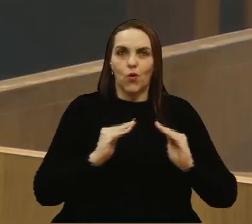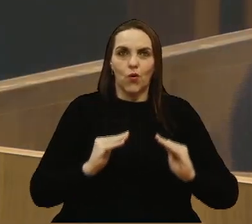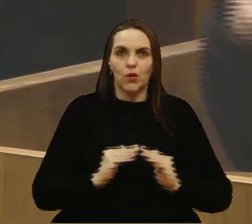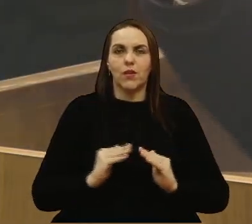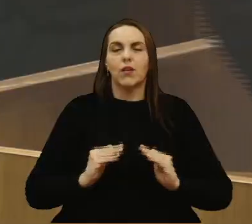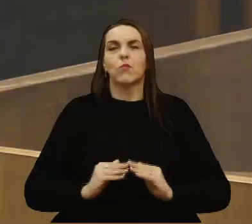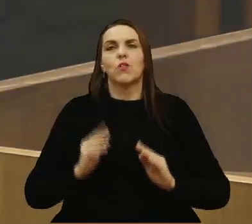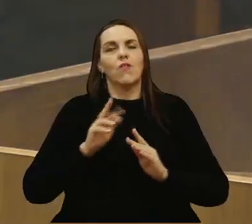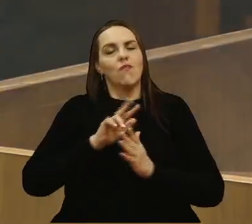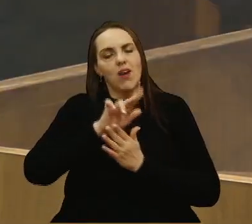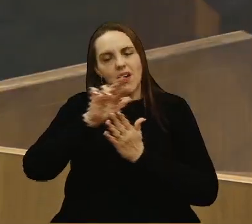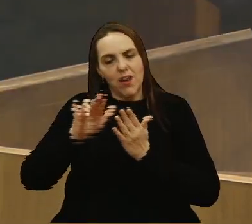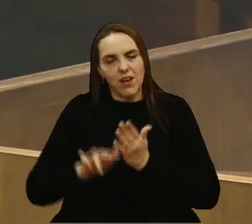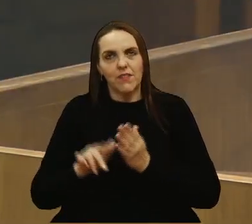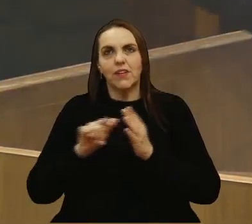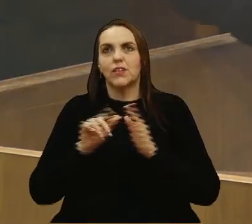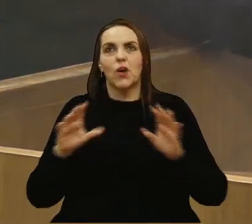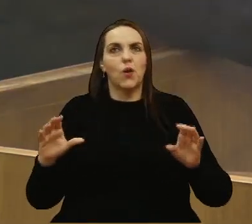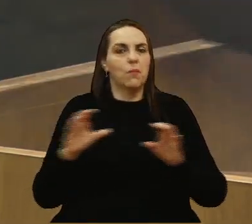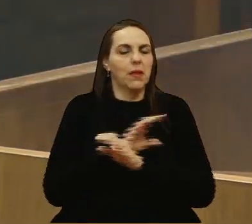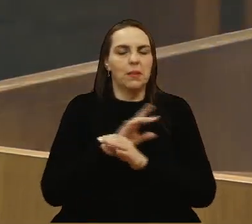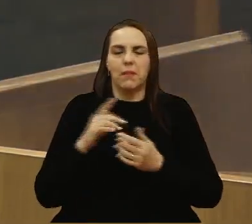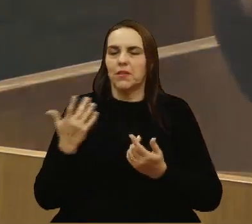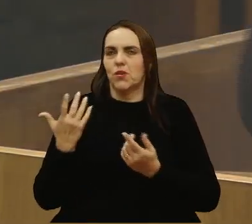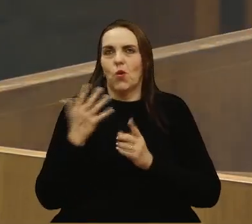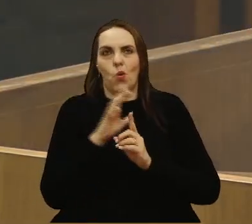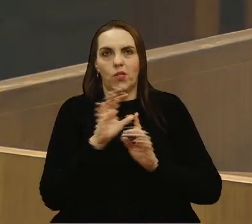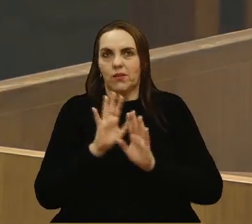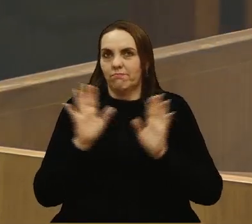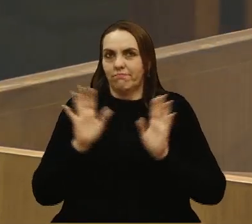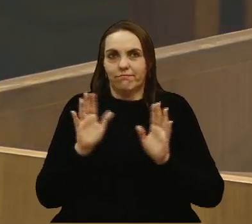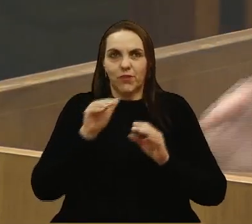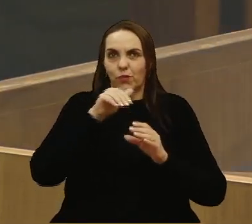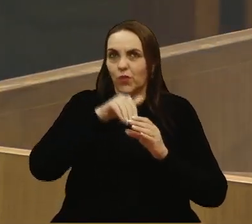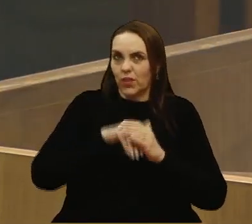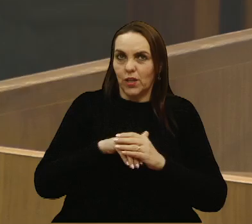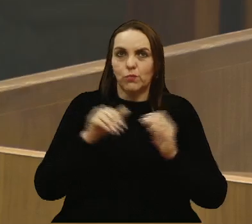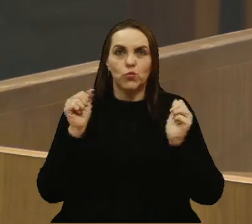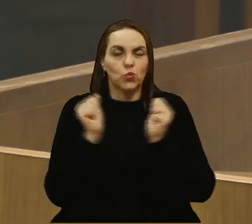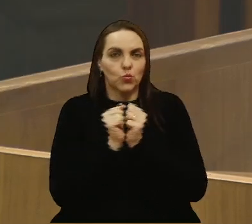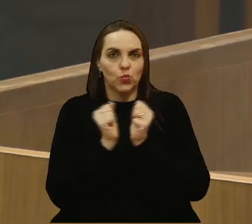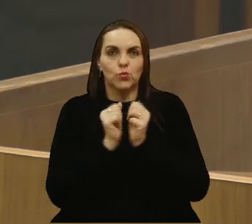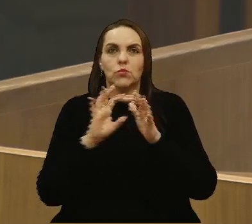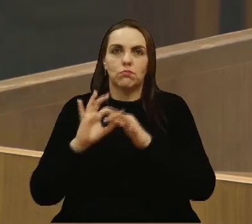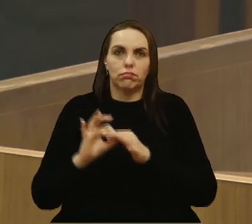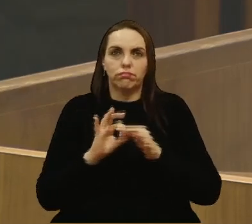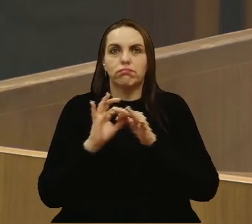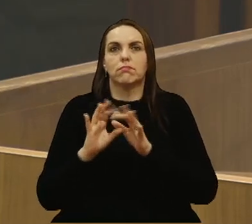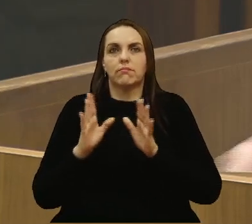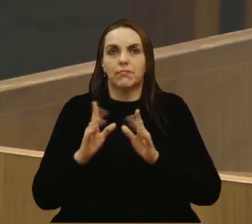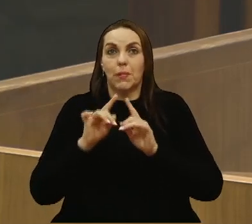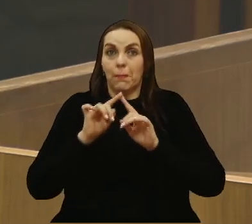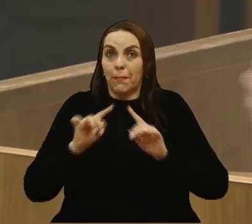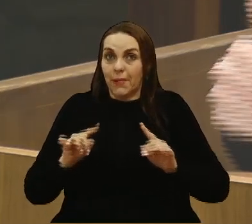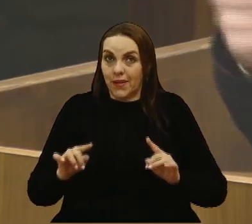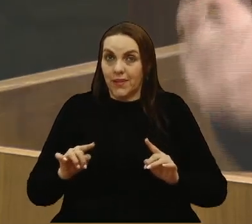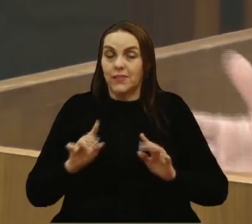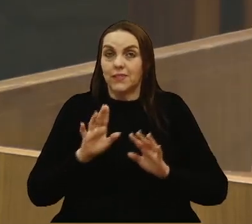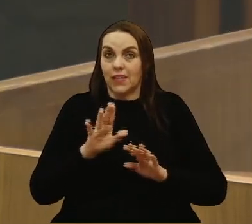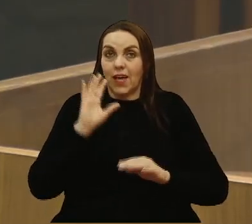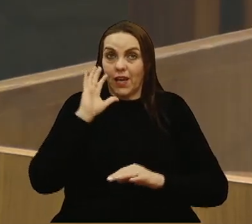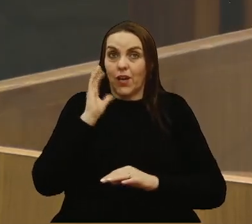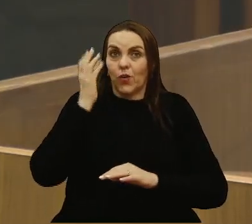vezes, mesmo sendo totalmente oposto, nós votamos coisas aqui conjuntas, mas, desde que